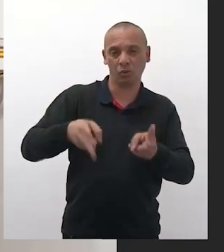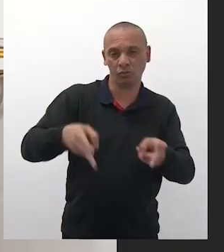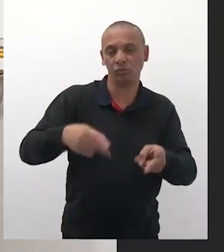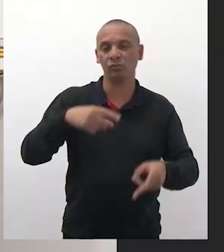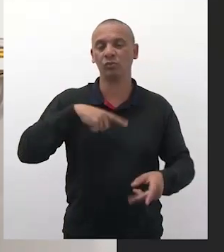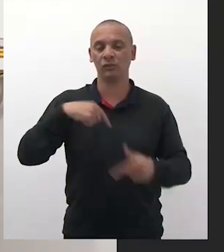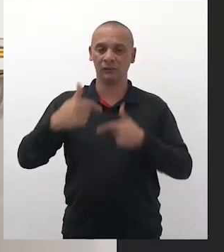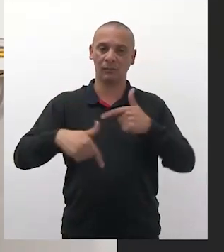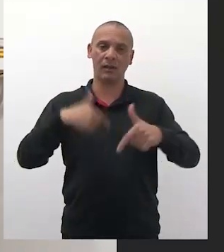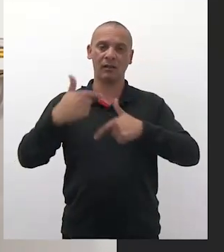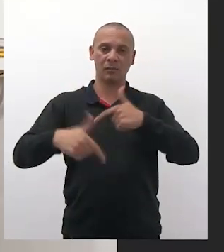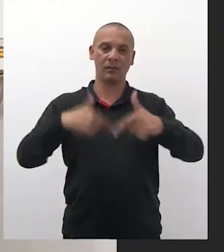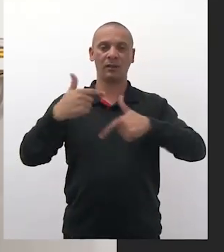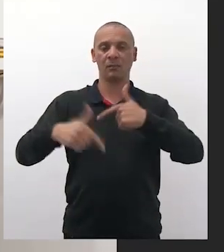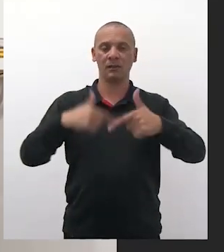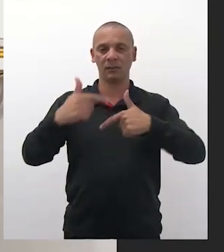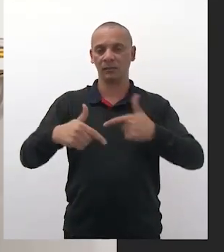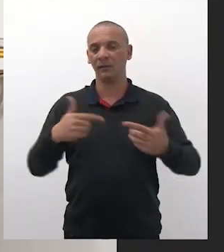né, trabalhando,